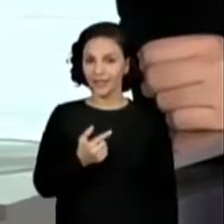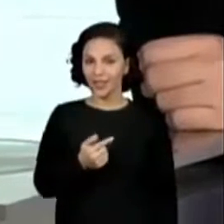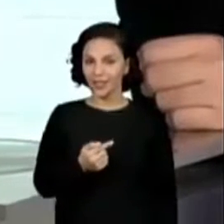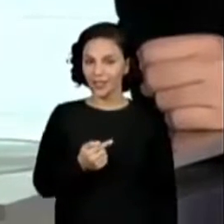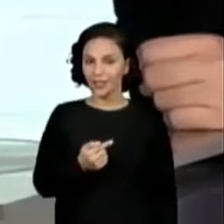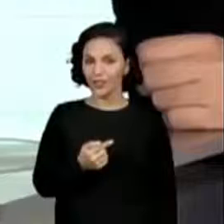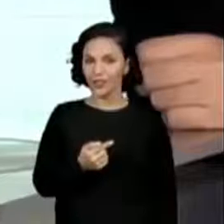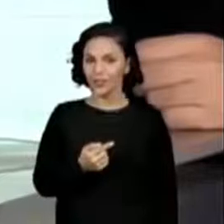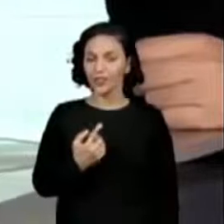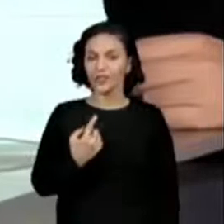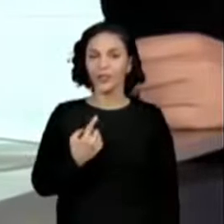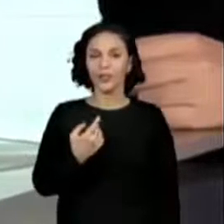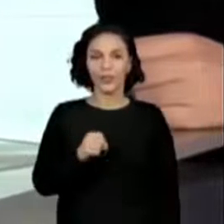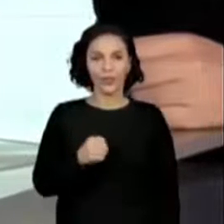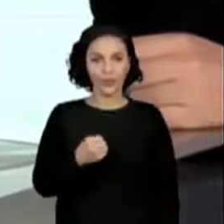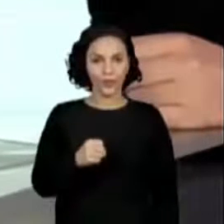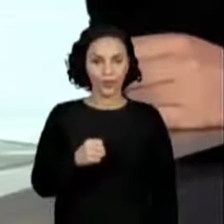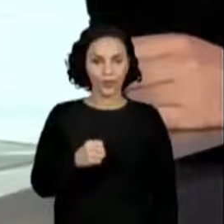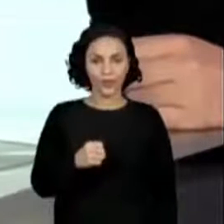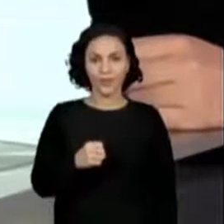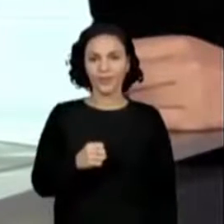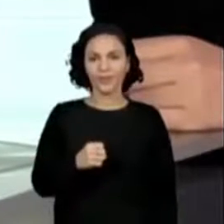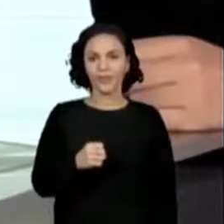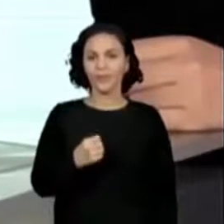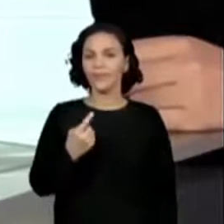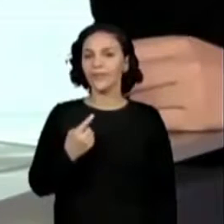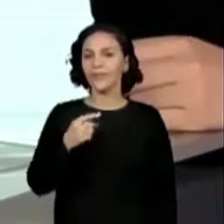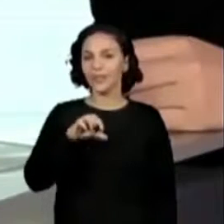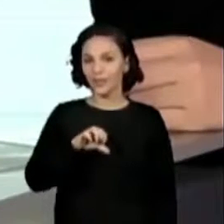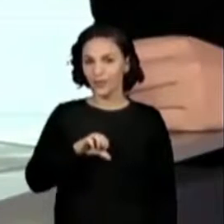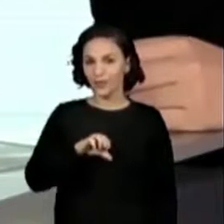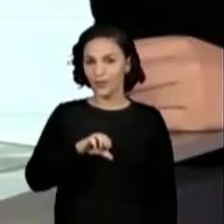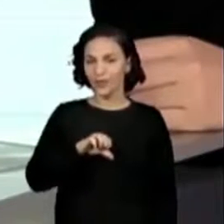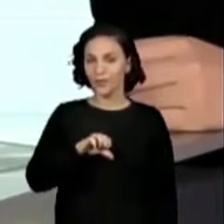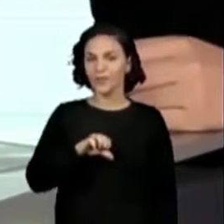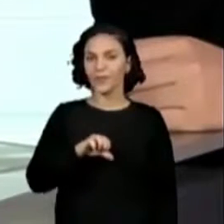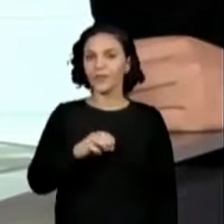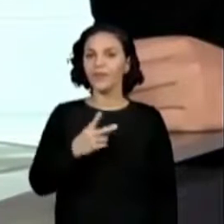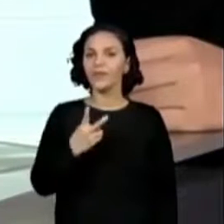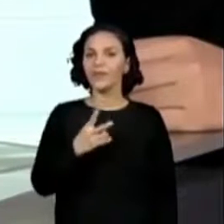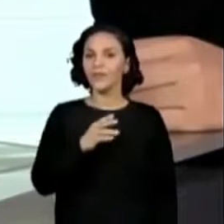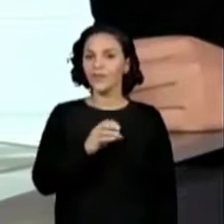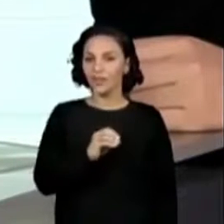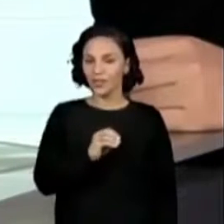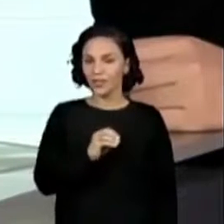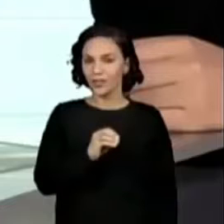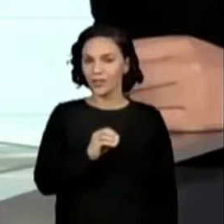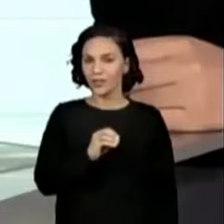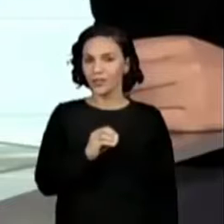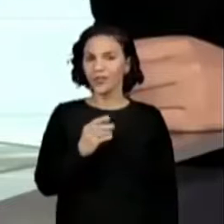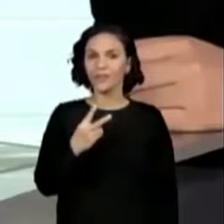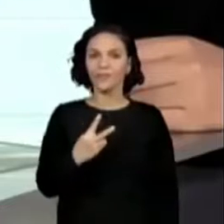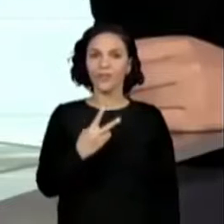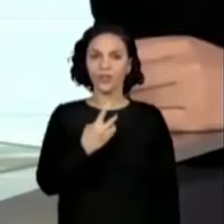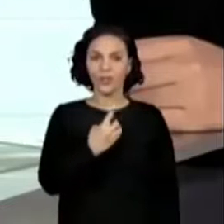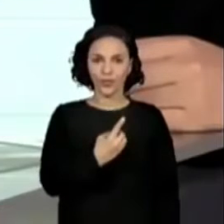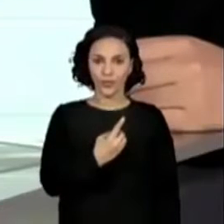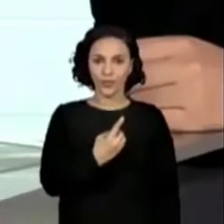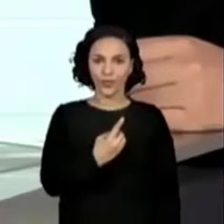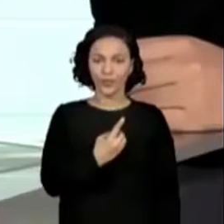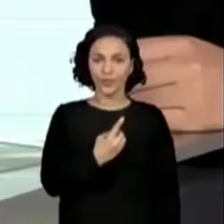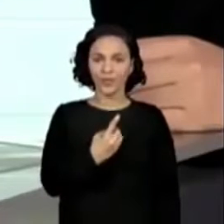17, 18, 19, 20, 21,